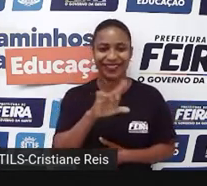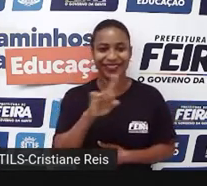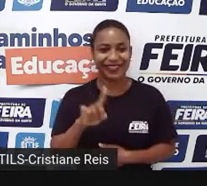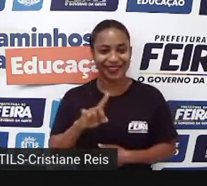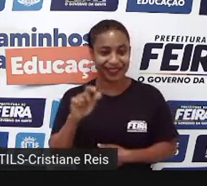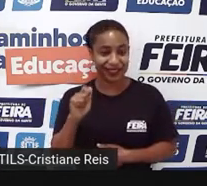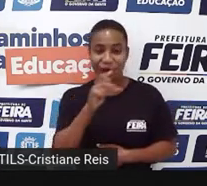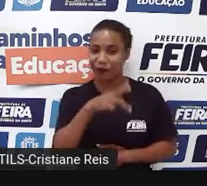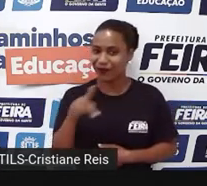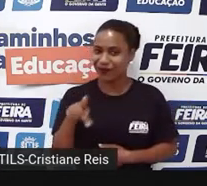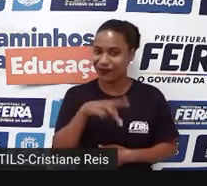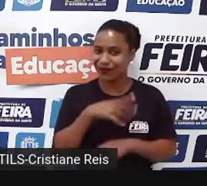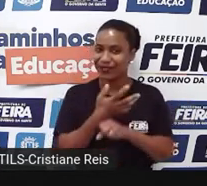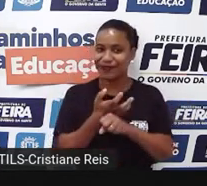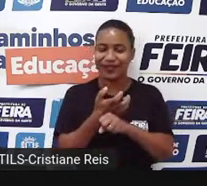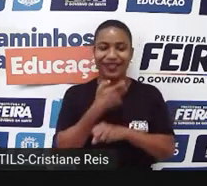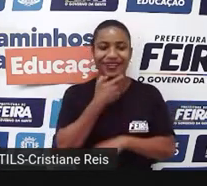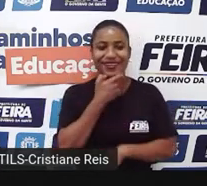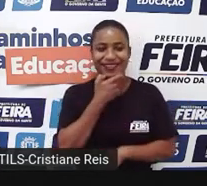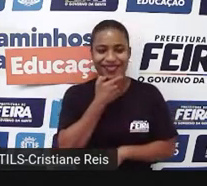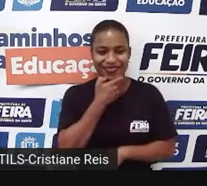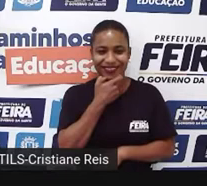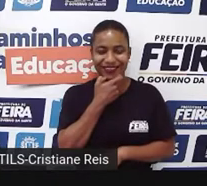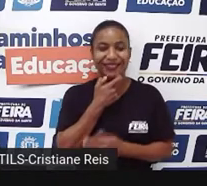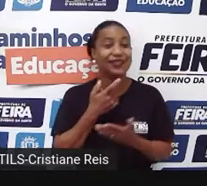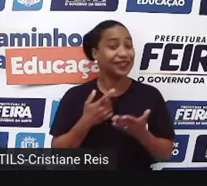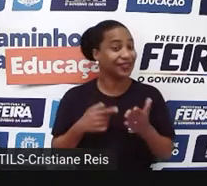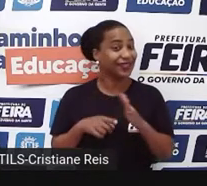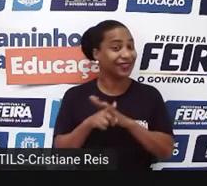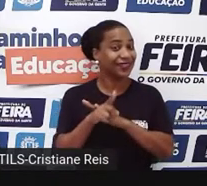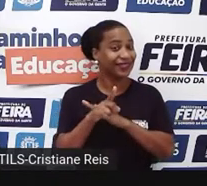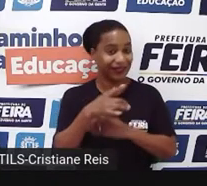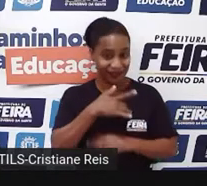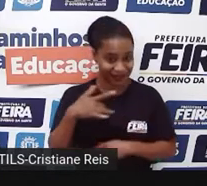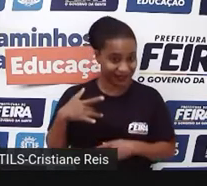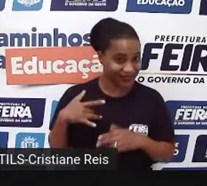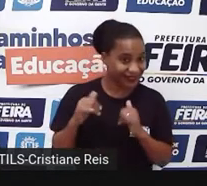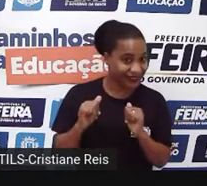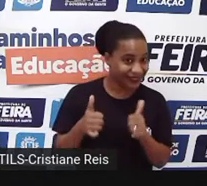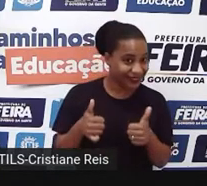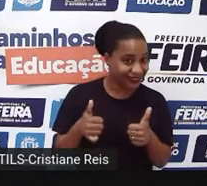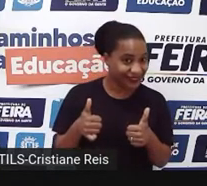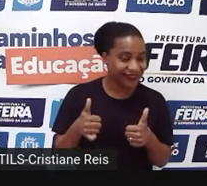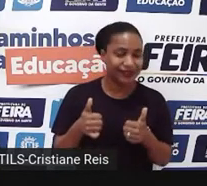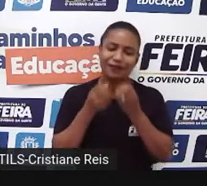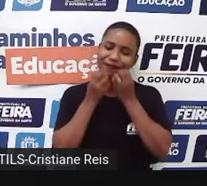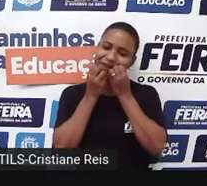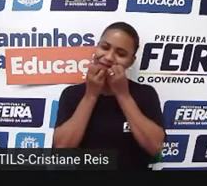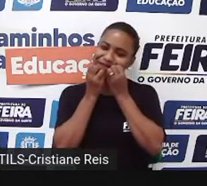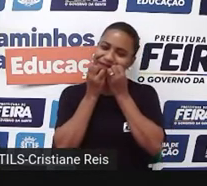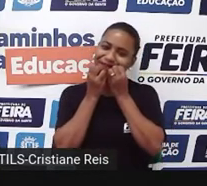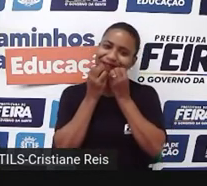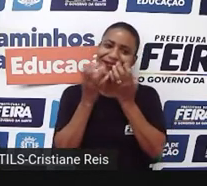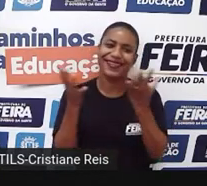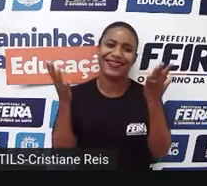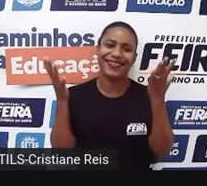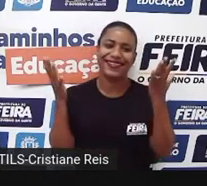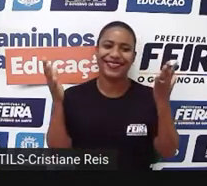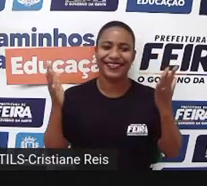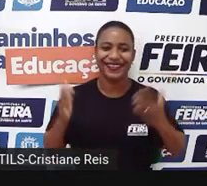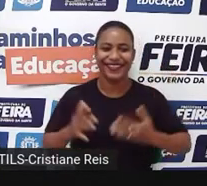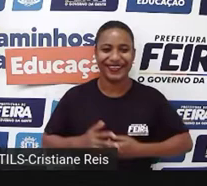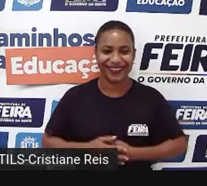professora de inglês. How are you? Como vocês estão? I hope you're very well. Eu espero que vocês